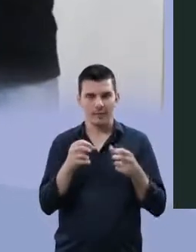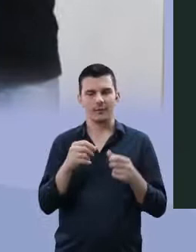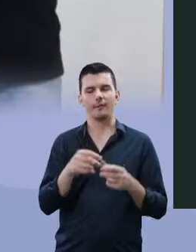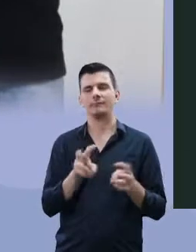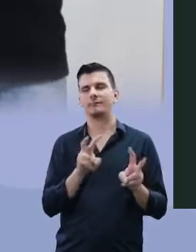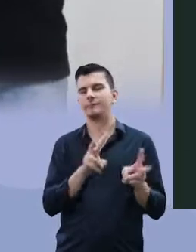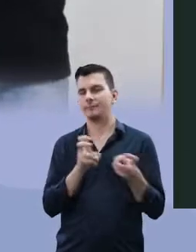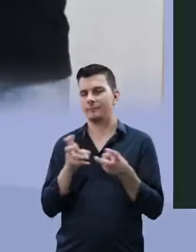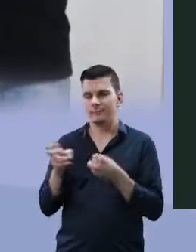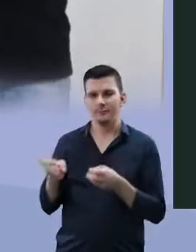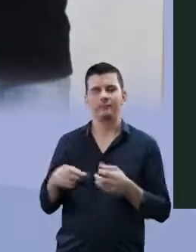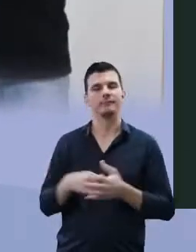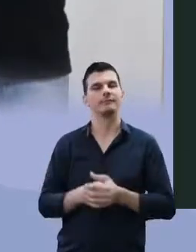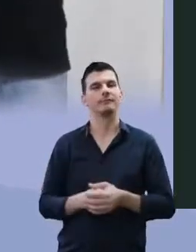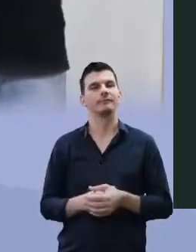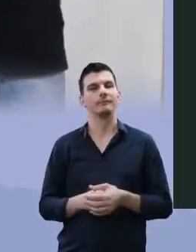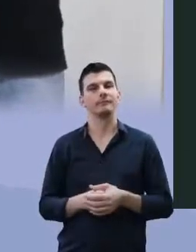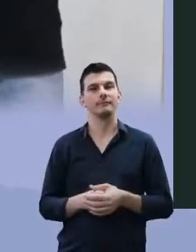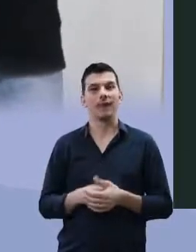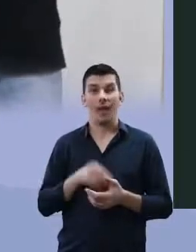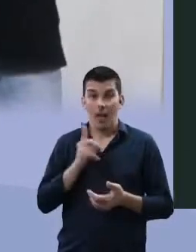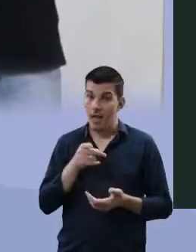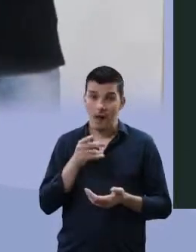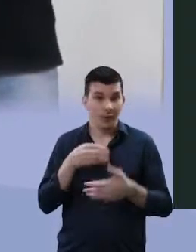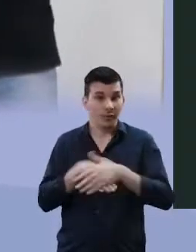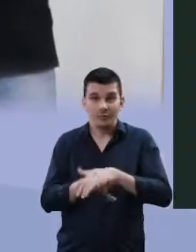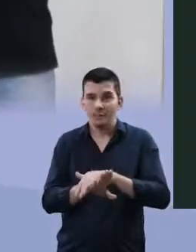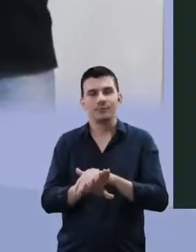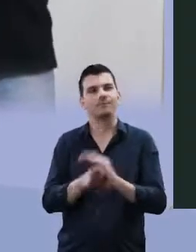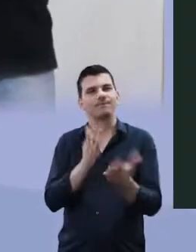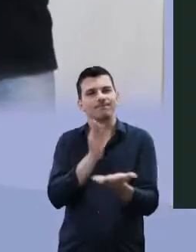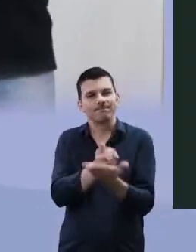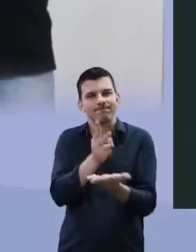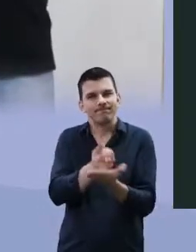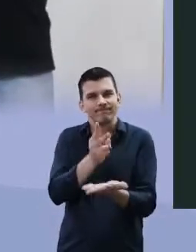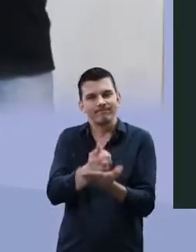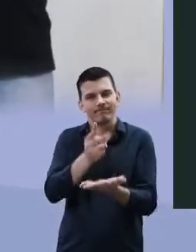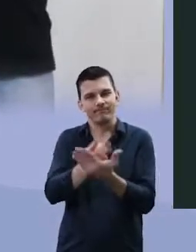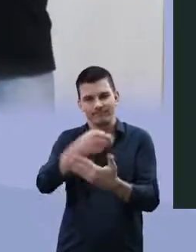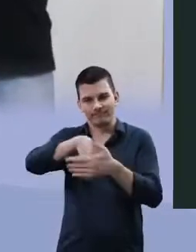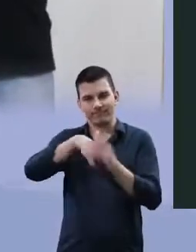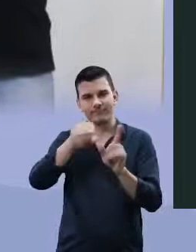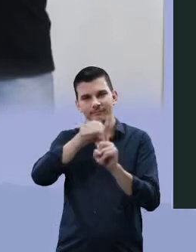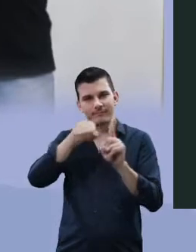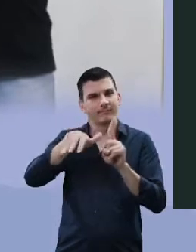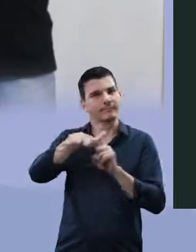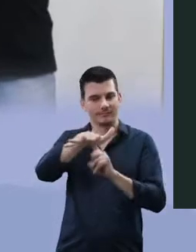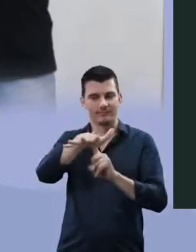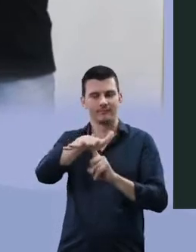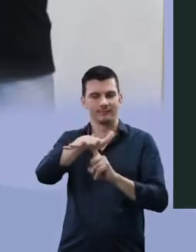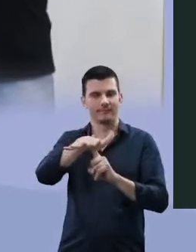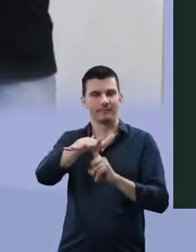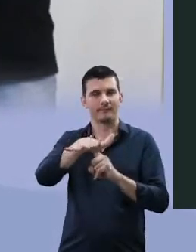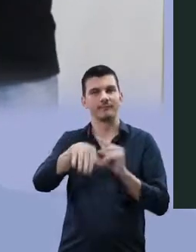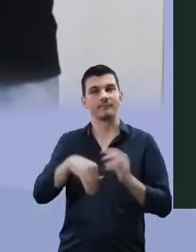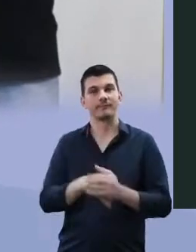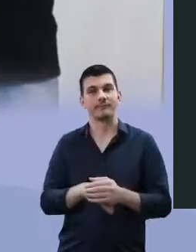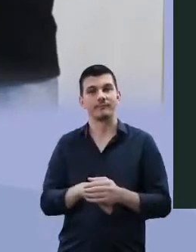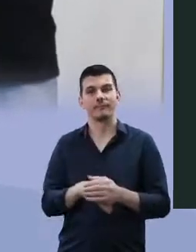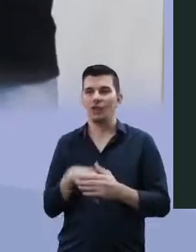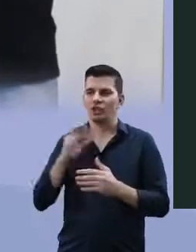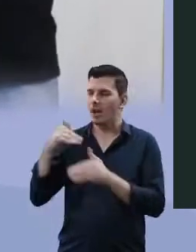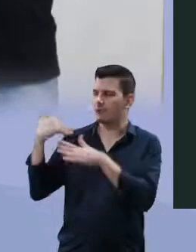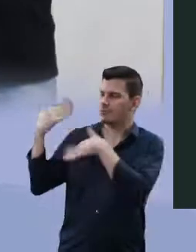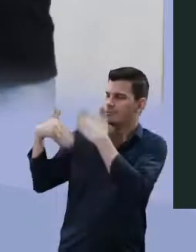se vocês pararem para observar, é praticado, né, na sociedade